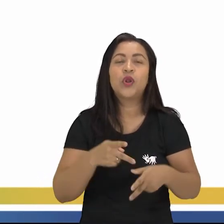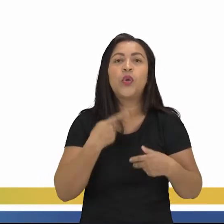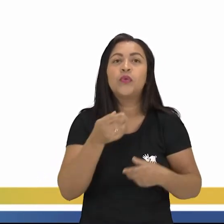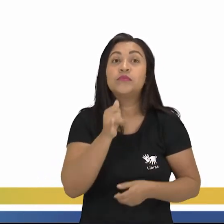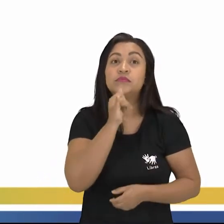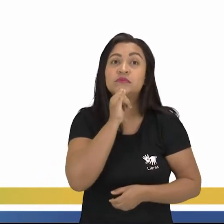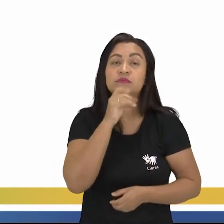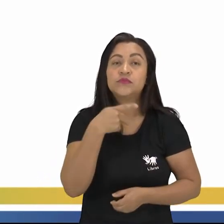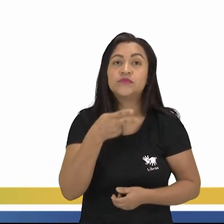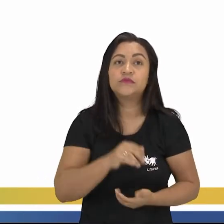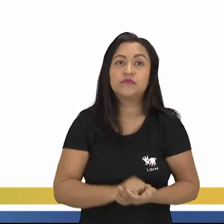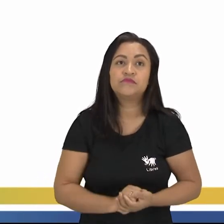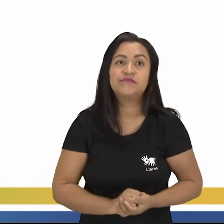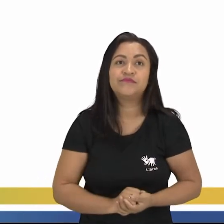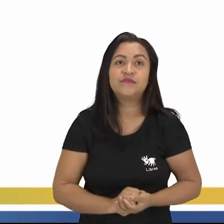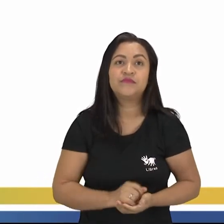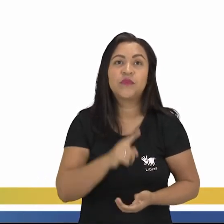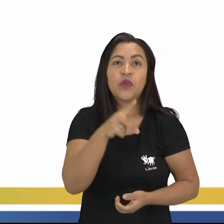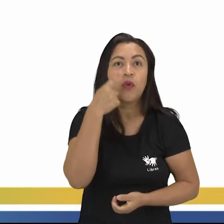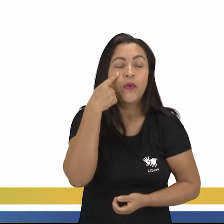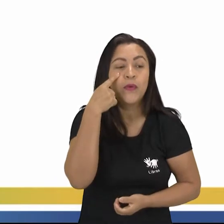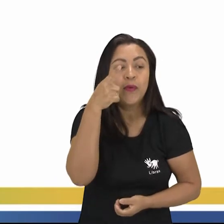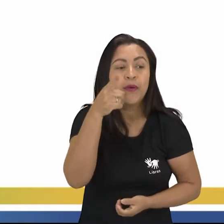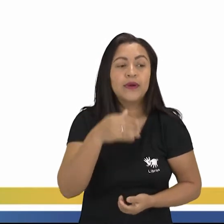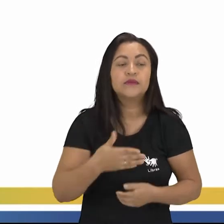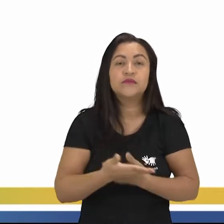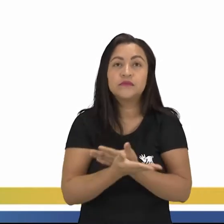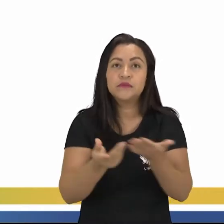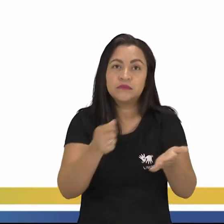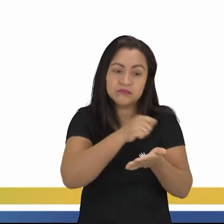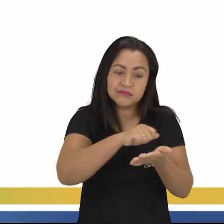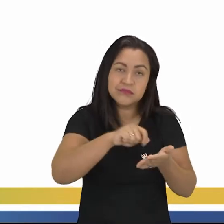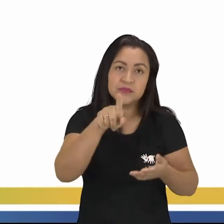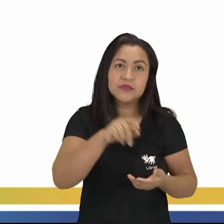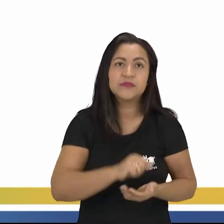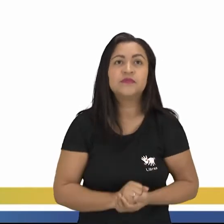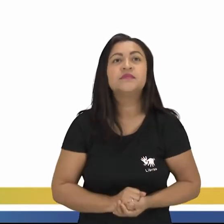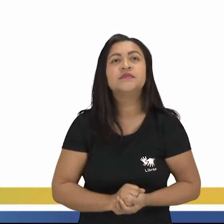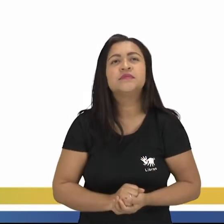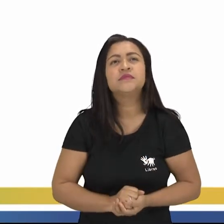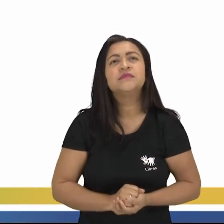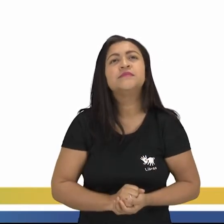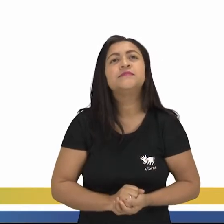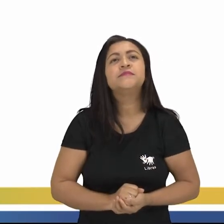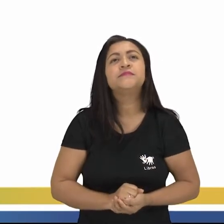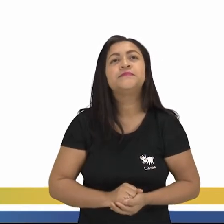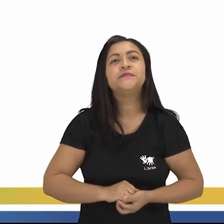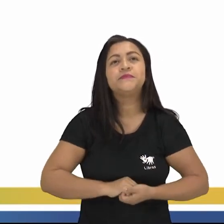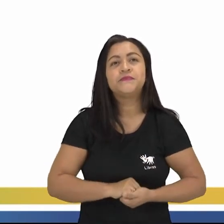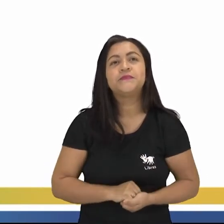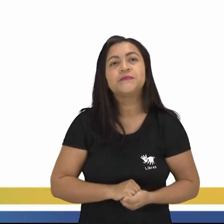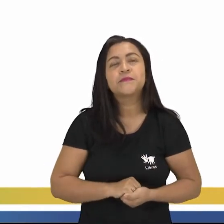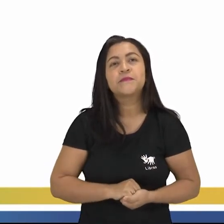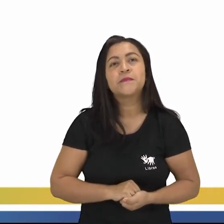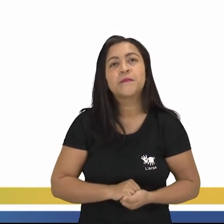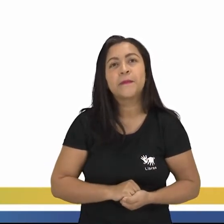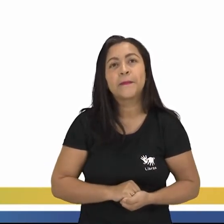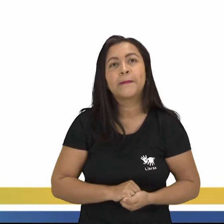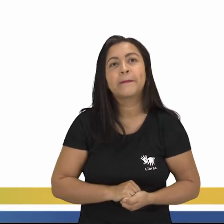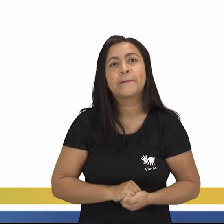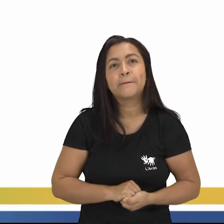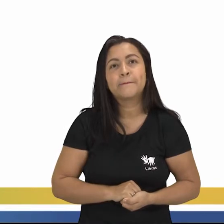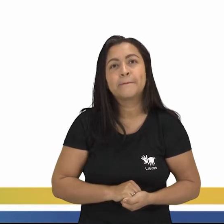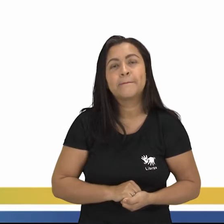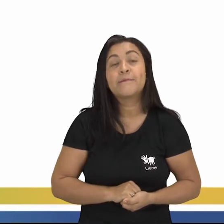exemplo. Olha, aqui tem um exemplo no exercício para você acompanhar. If I had longer summer holidays, I would